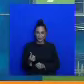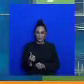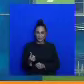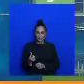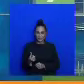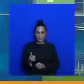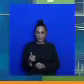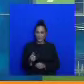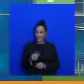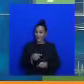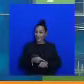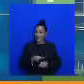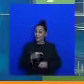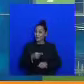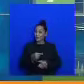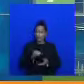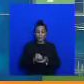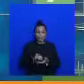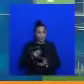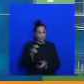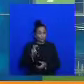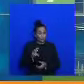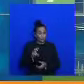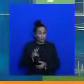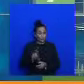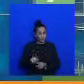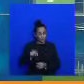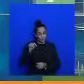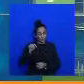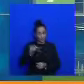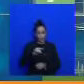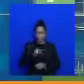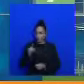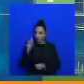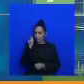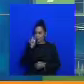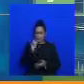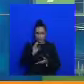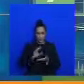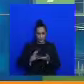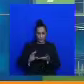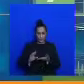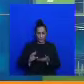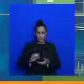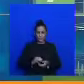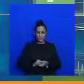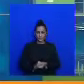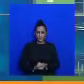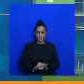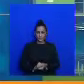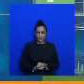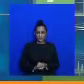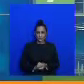96. Agora, faltam 5 números. Você ainda tem chances.